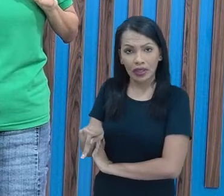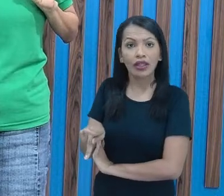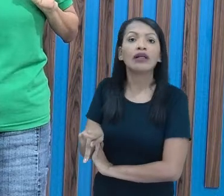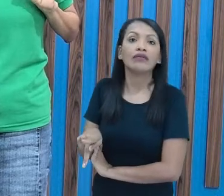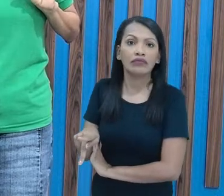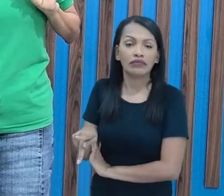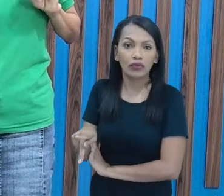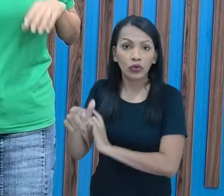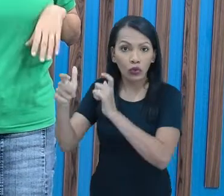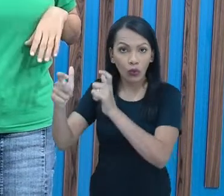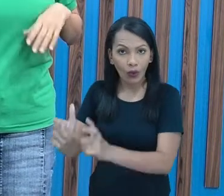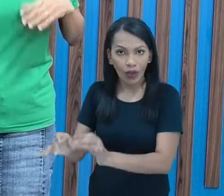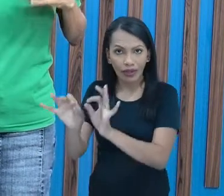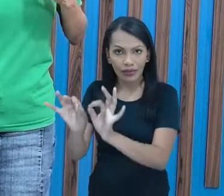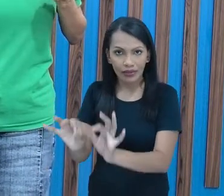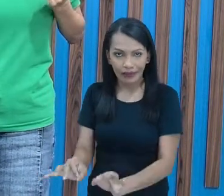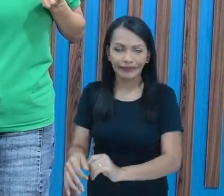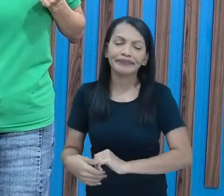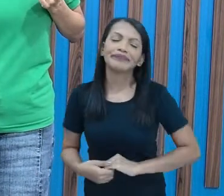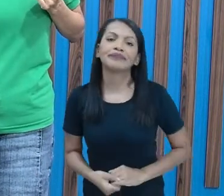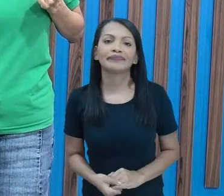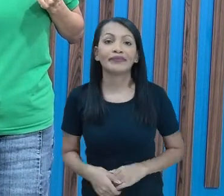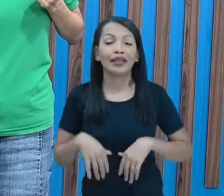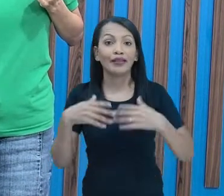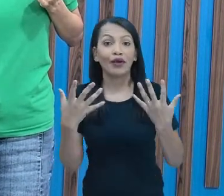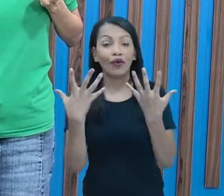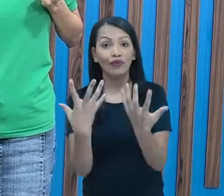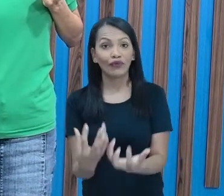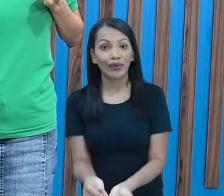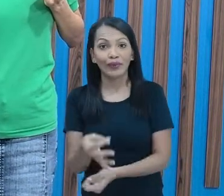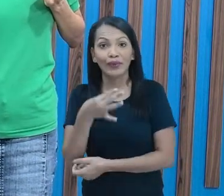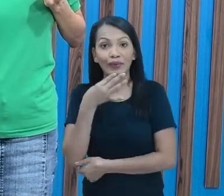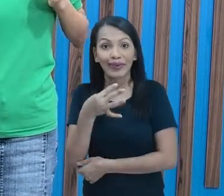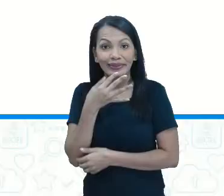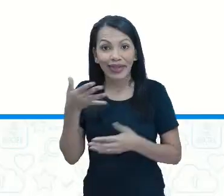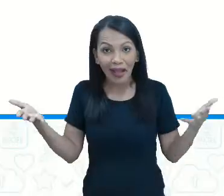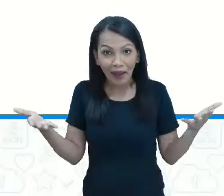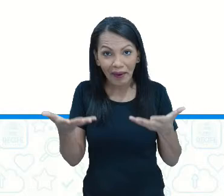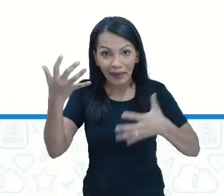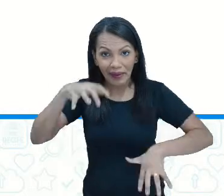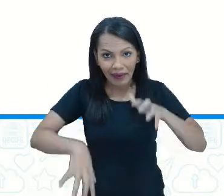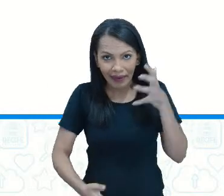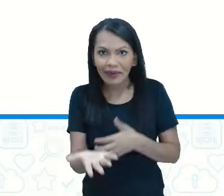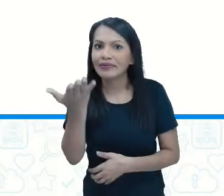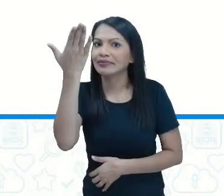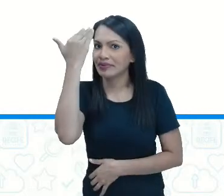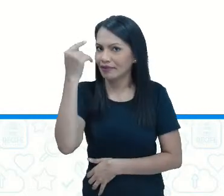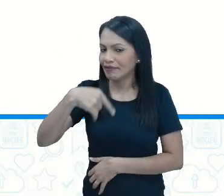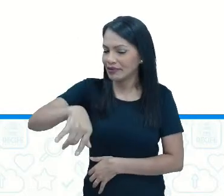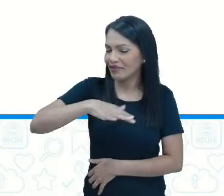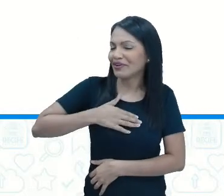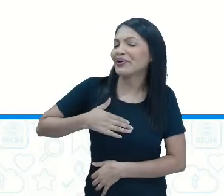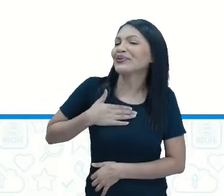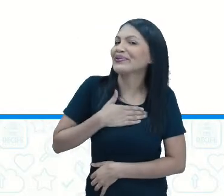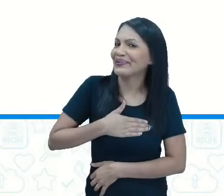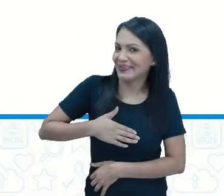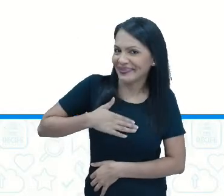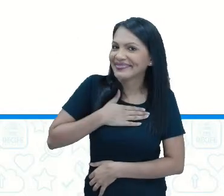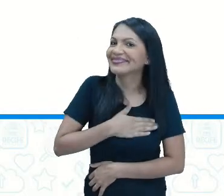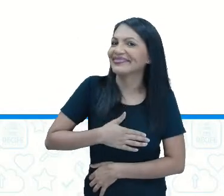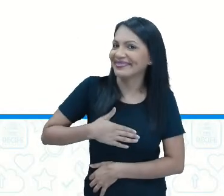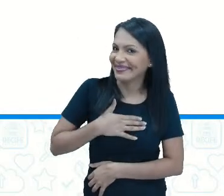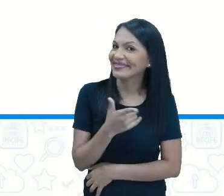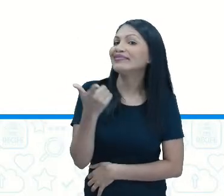região, tá? Então, vamos conhecer agora uma lenda. Tenho certeza que você vai gostar muito,